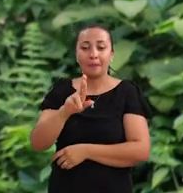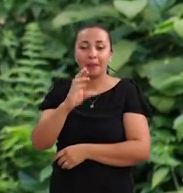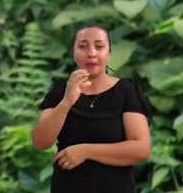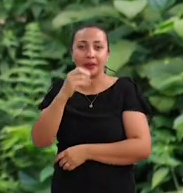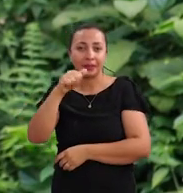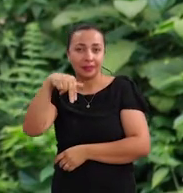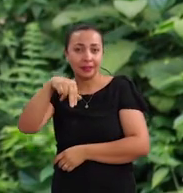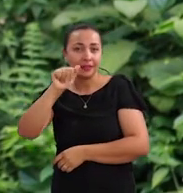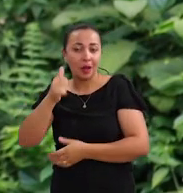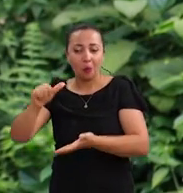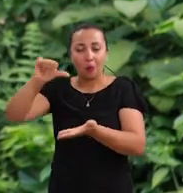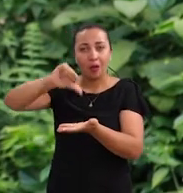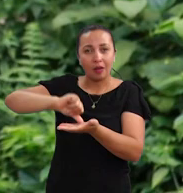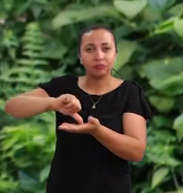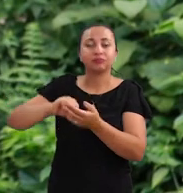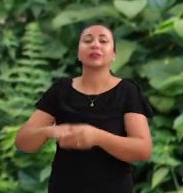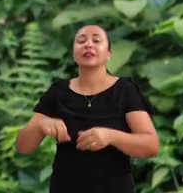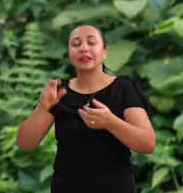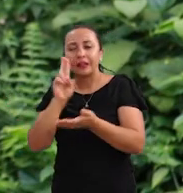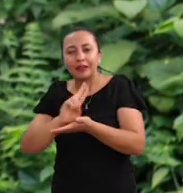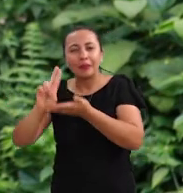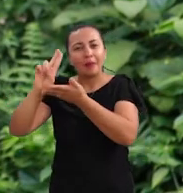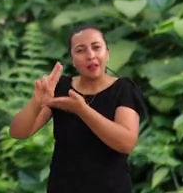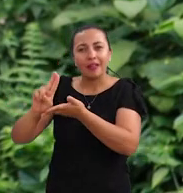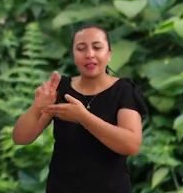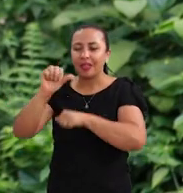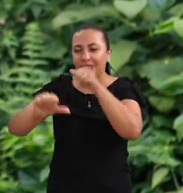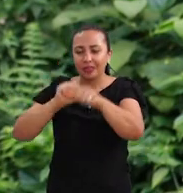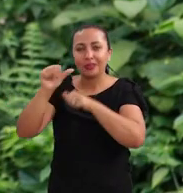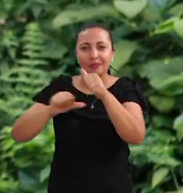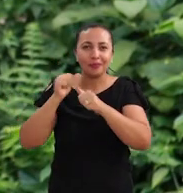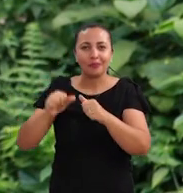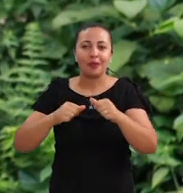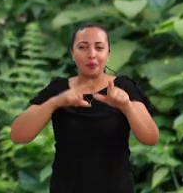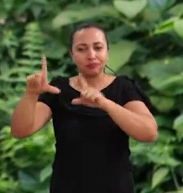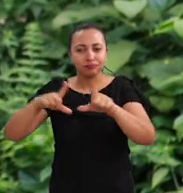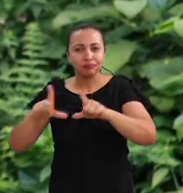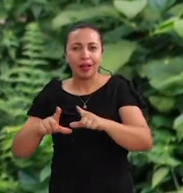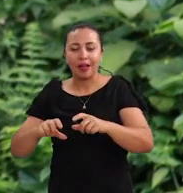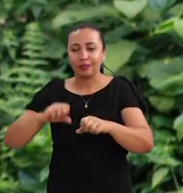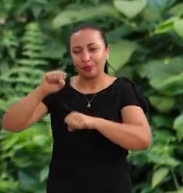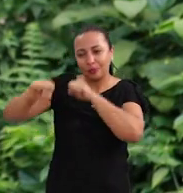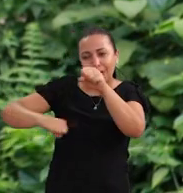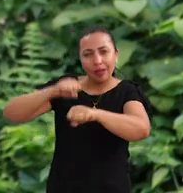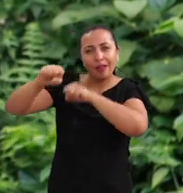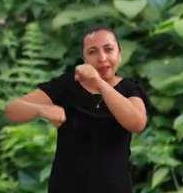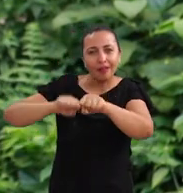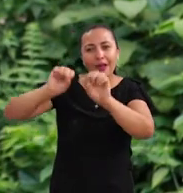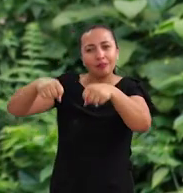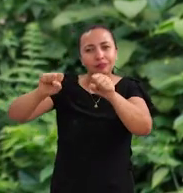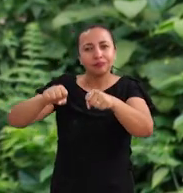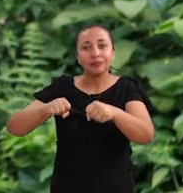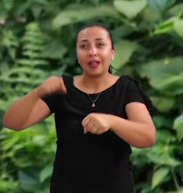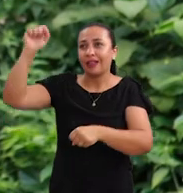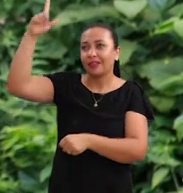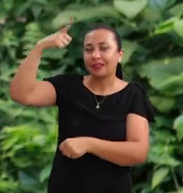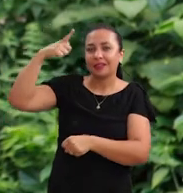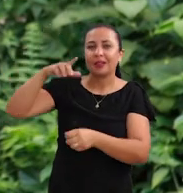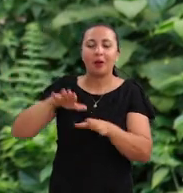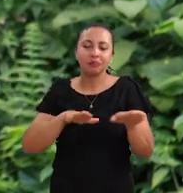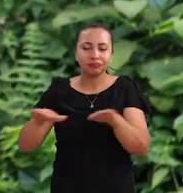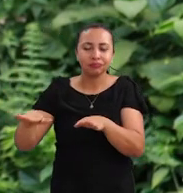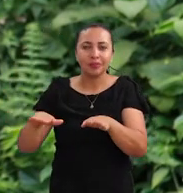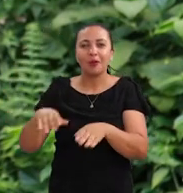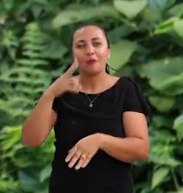Maracanaú resolveram aproveitar essa potencialidade e desenvolveram um protótipo de um triciclo elétrico que se move exclusivamente com